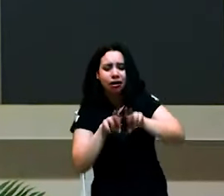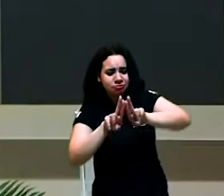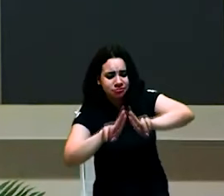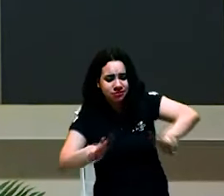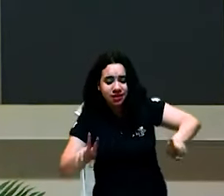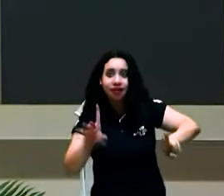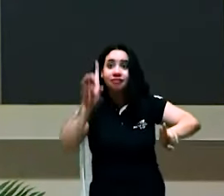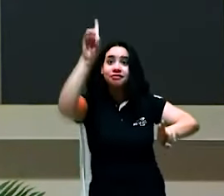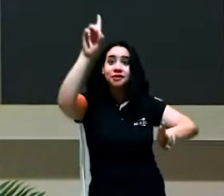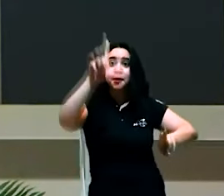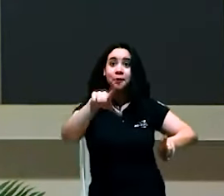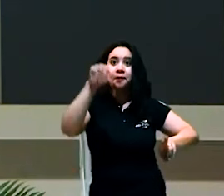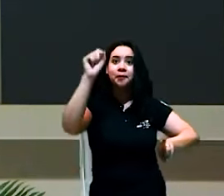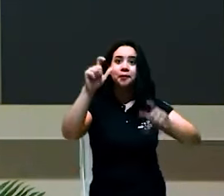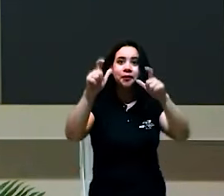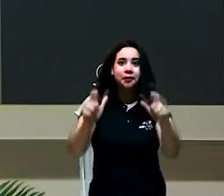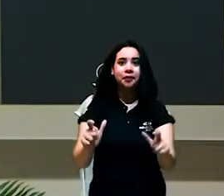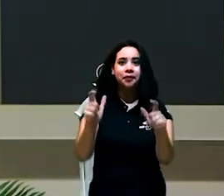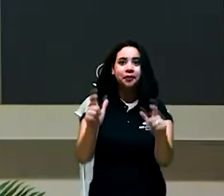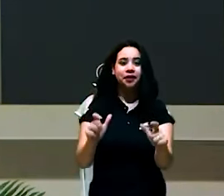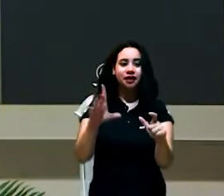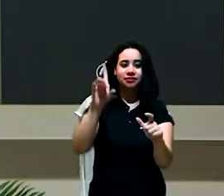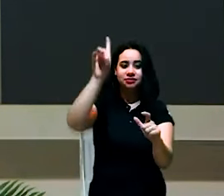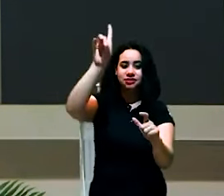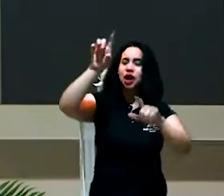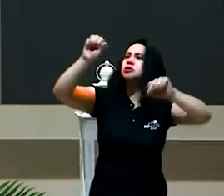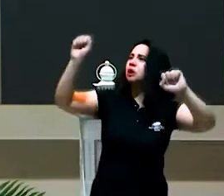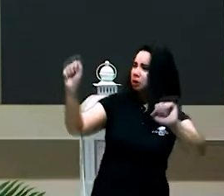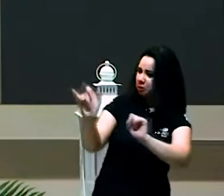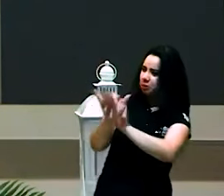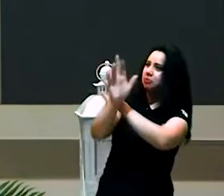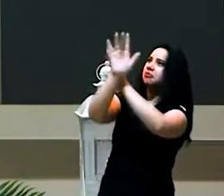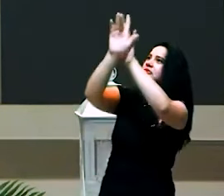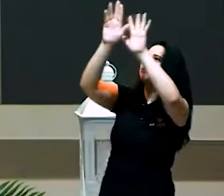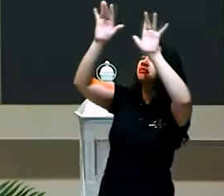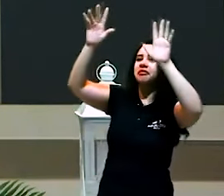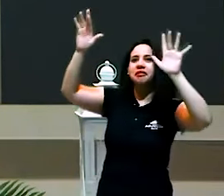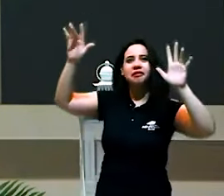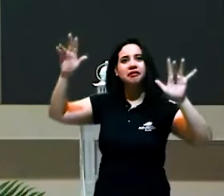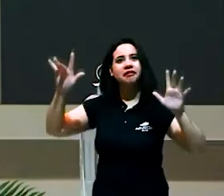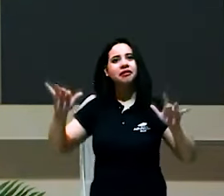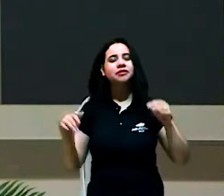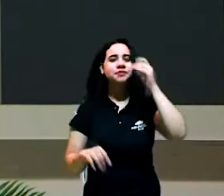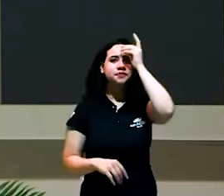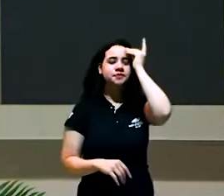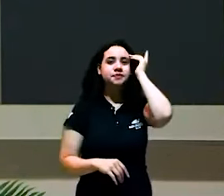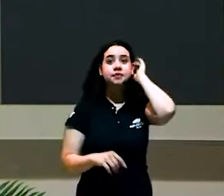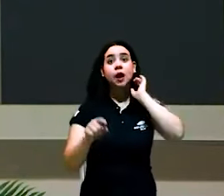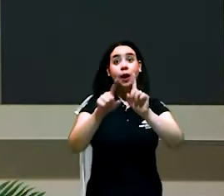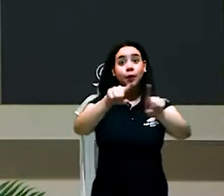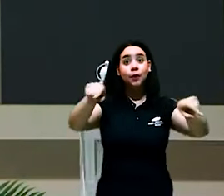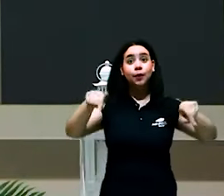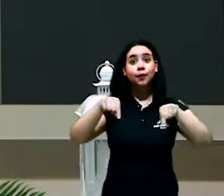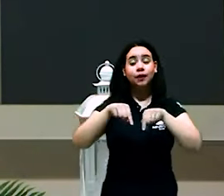lugar, amados irmãos, foi o lugar onde a glória de Deus se manifestou, onde a unção do Espírito